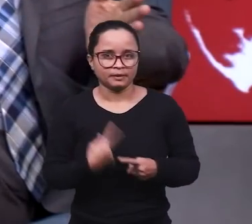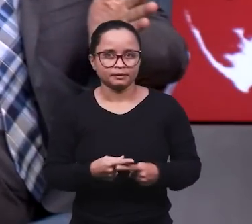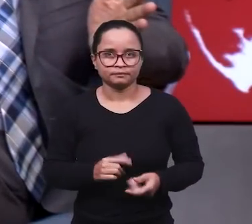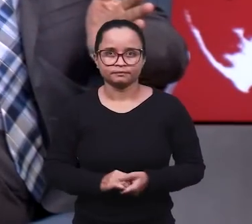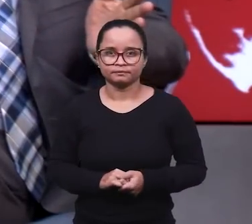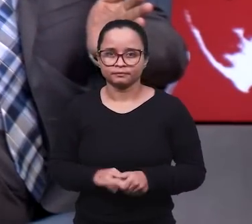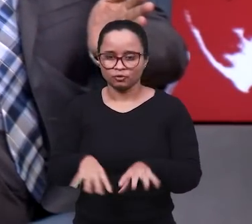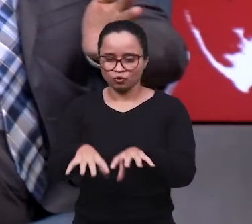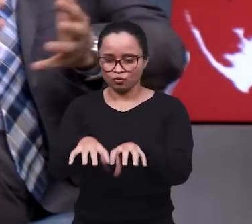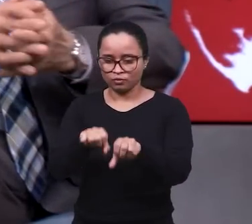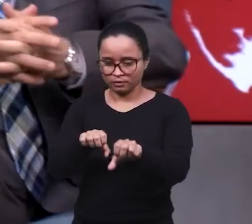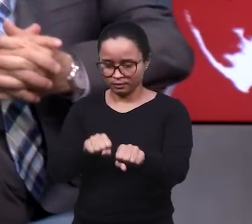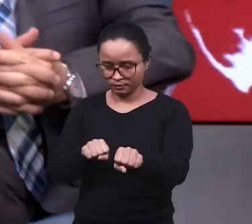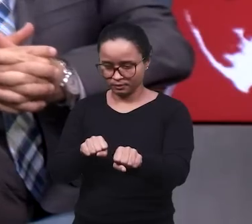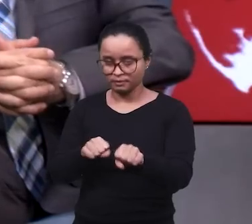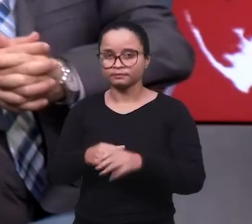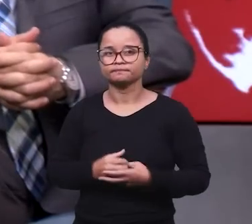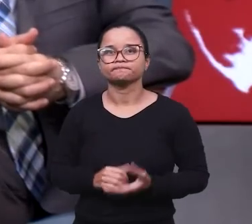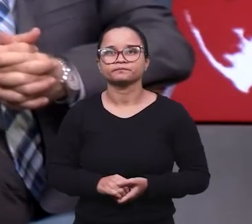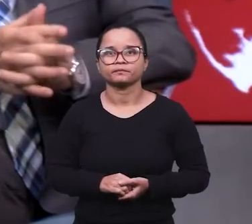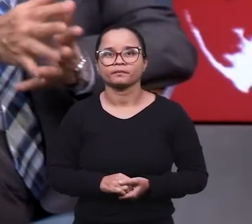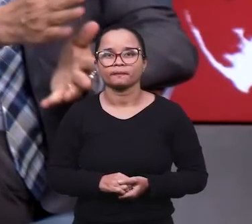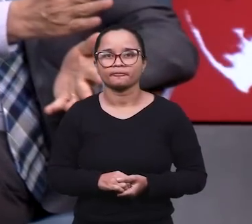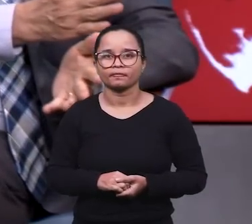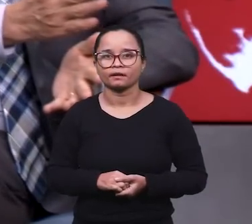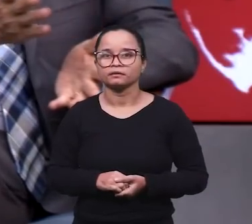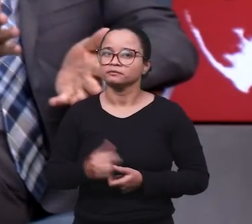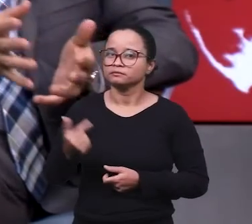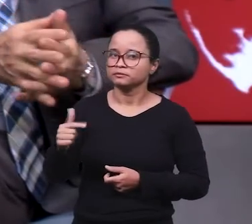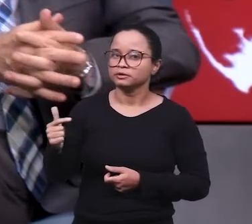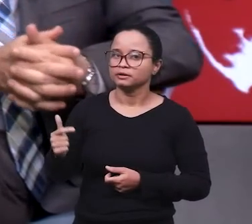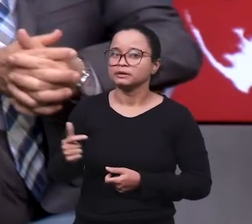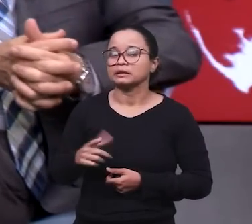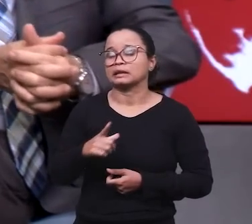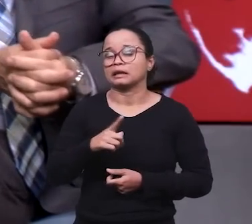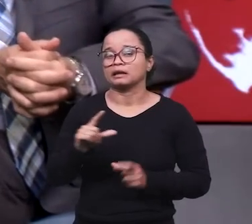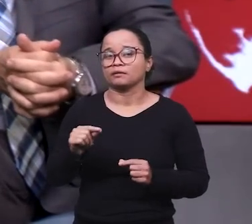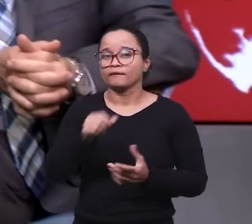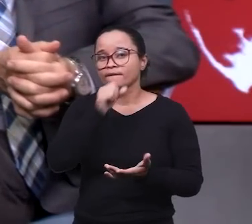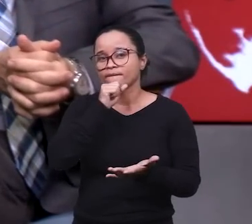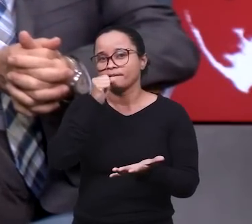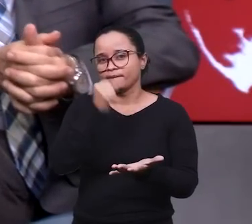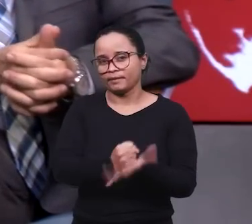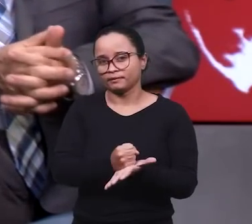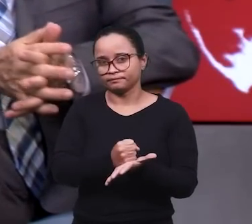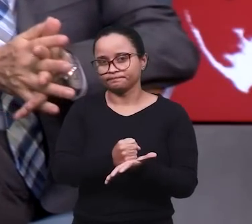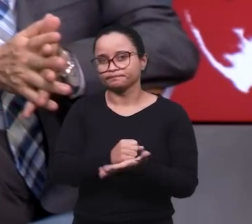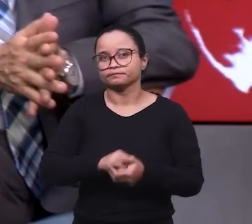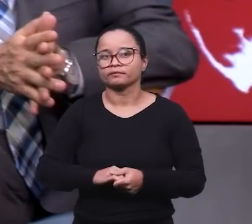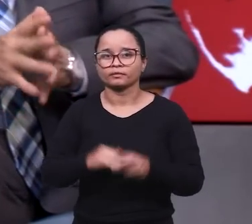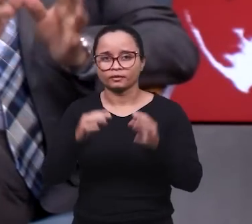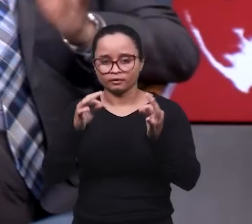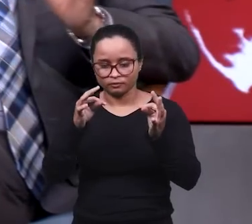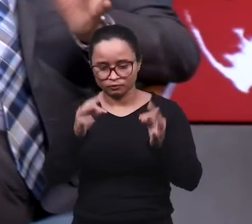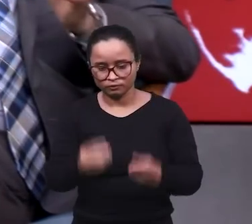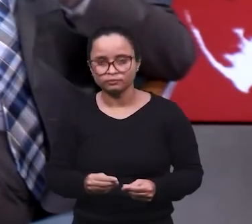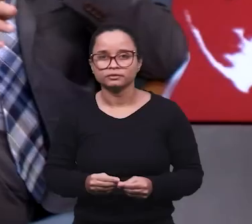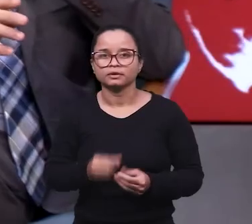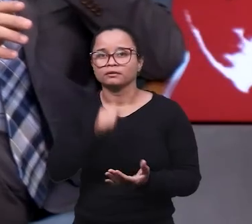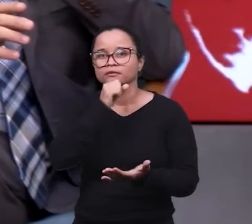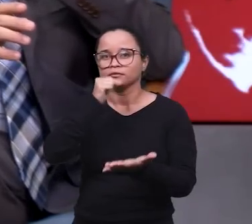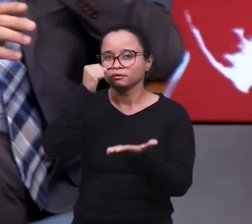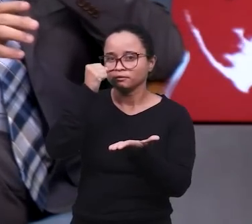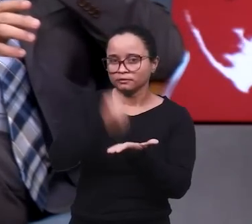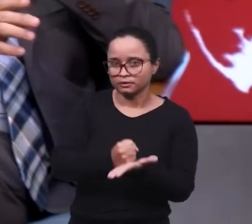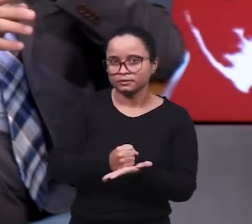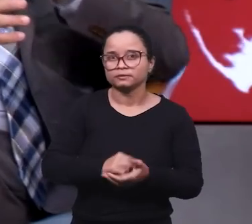não existia o cânon cristão. O que existia era o Velho Testamento, não é? É tudo aquilo que estava no